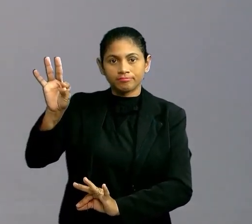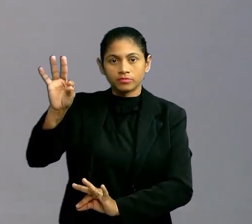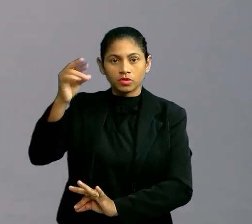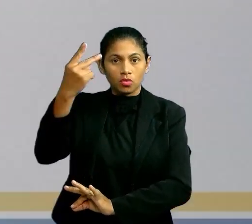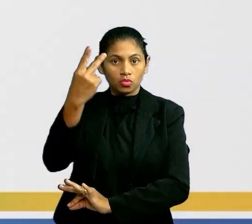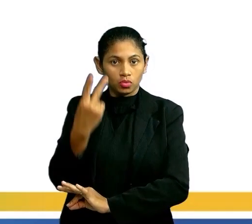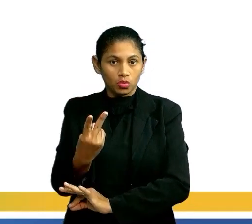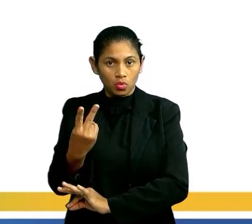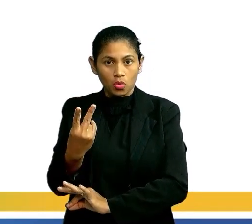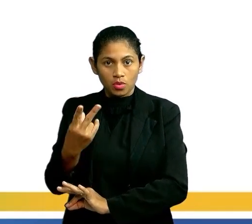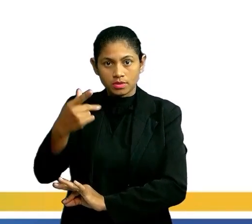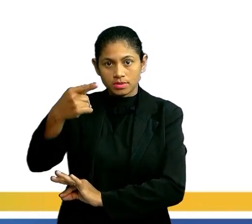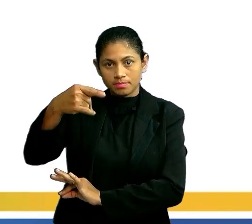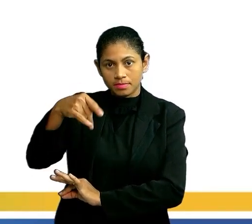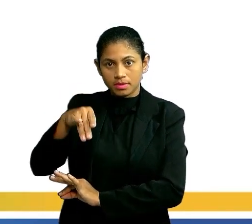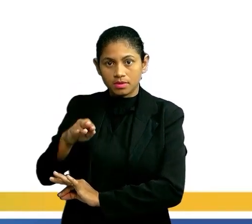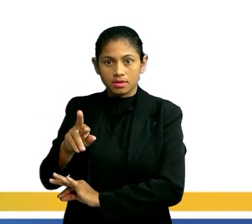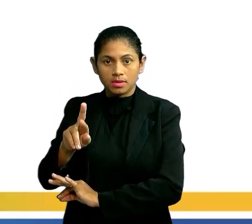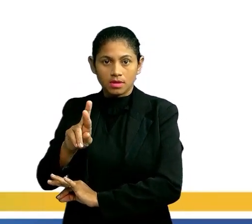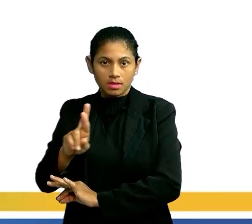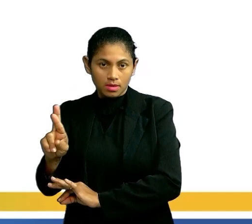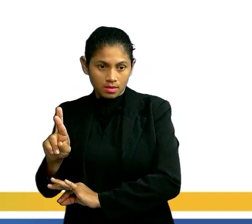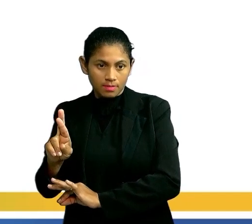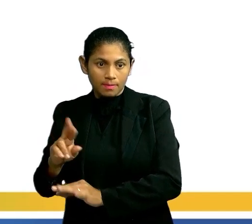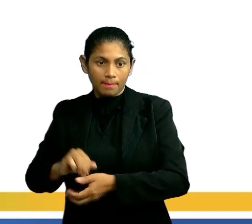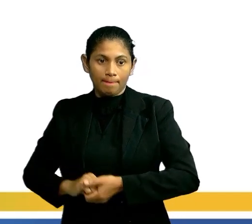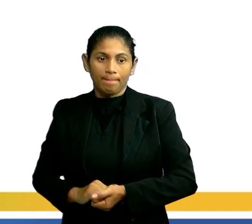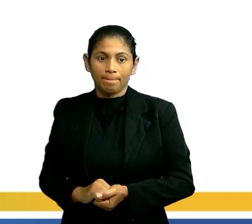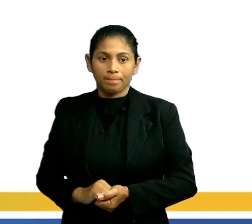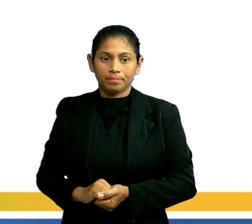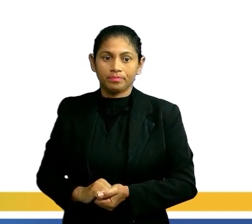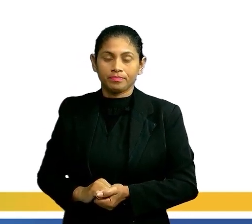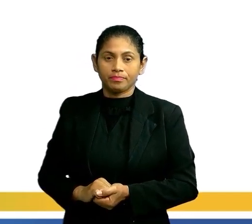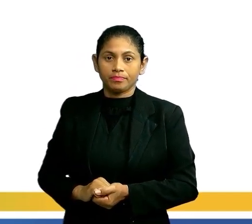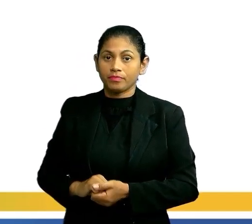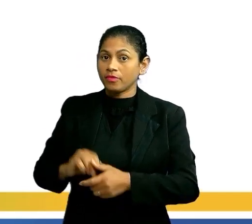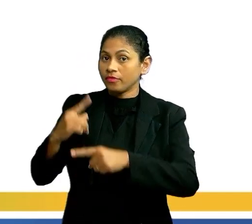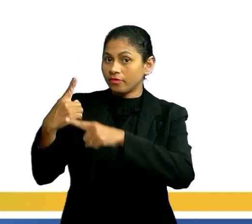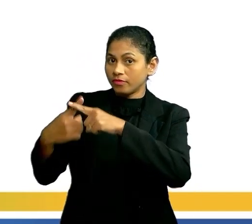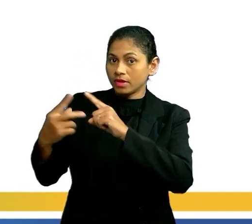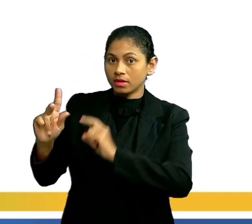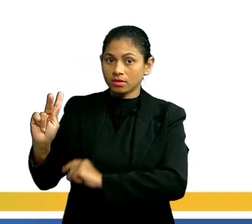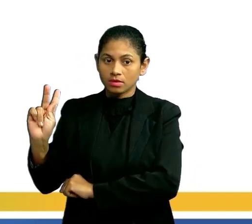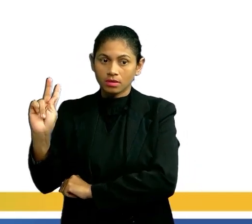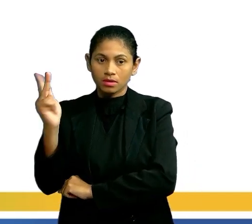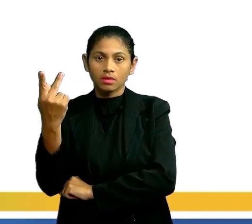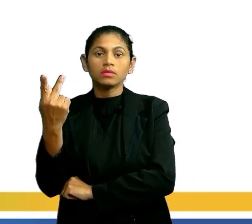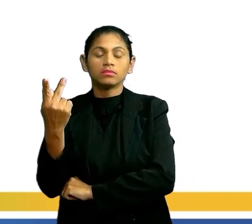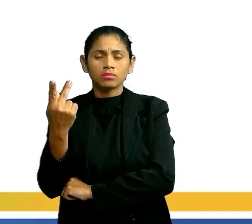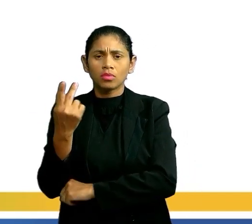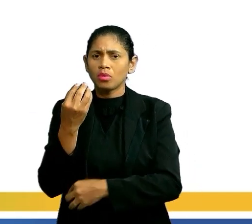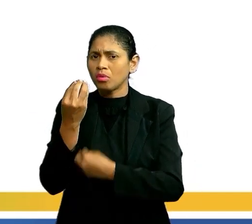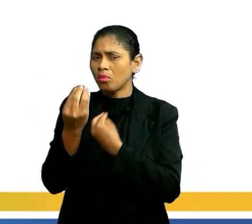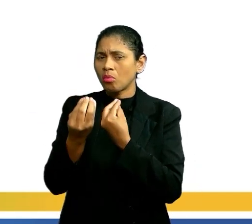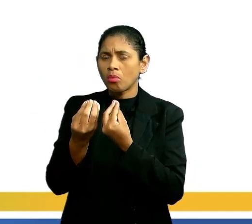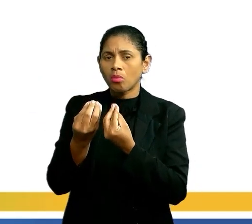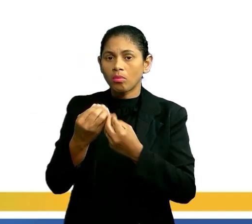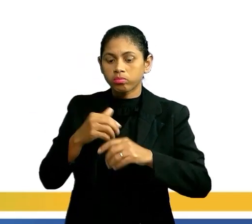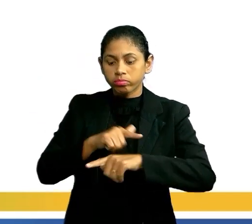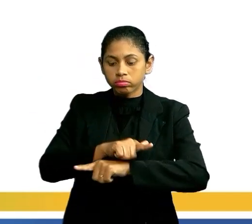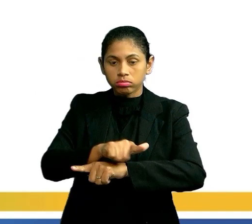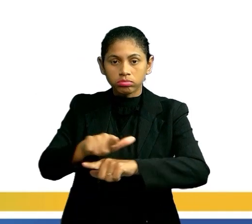h. Bora entender isso? Olha aqui, ó. 2πr vezes h. E o que seria a área total? A